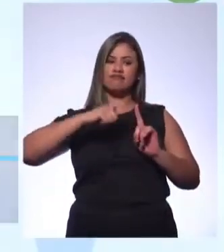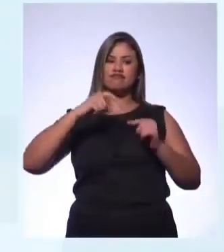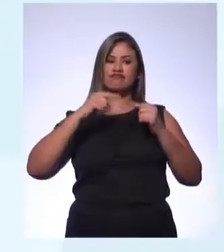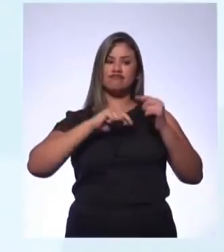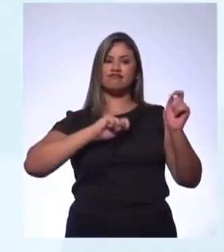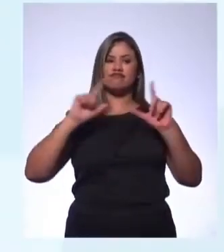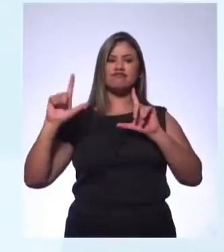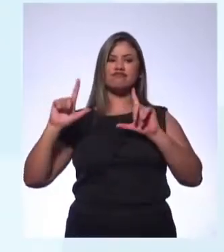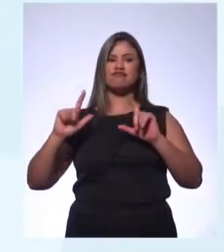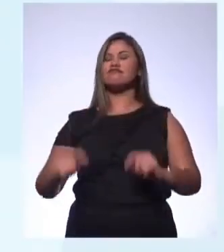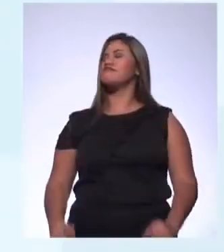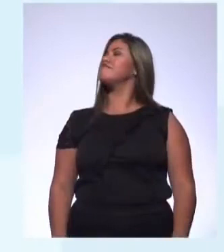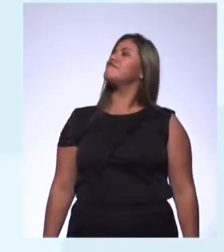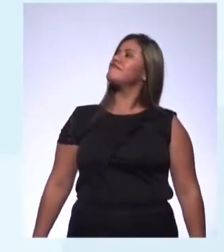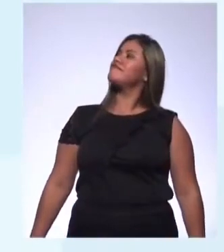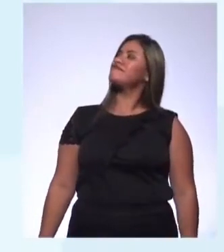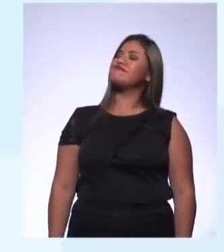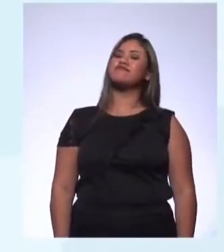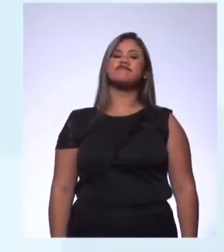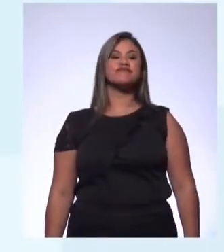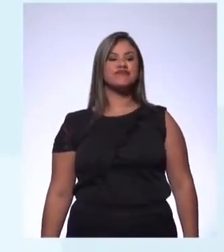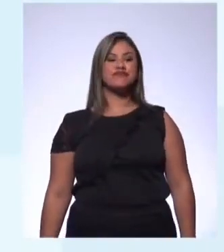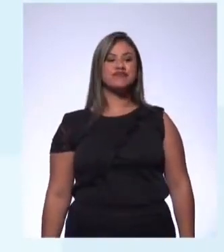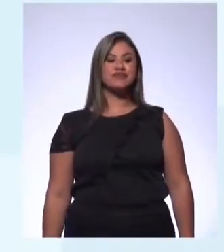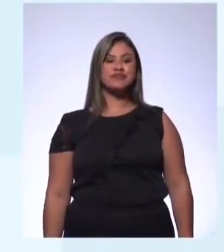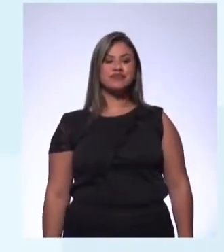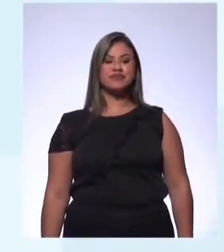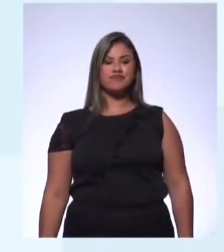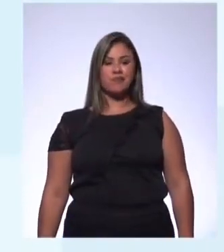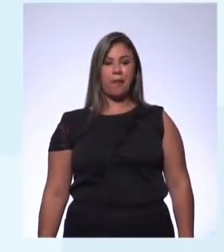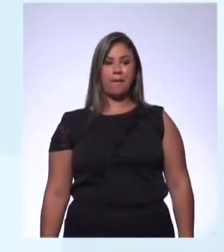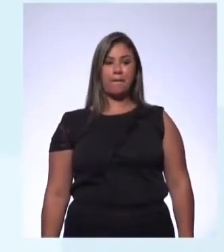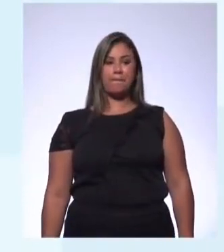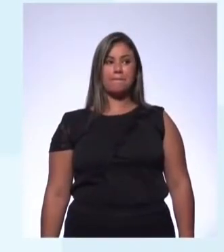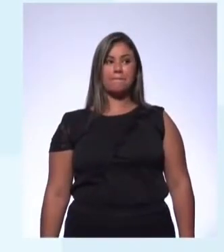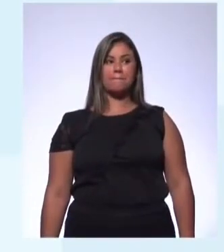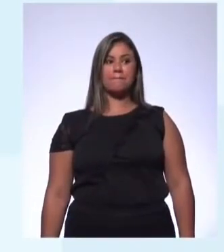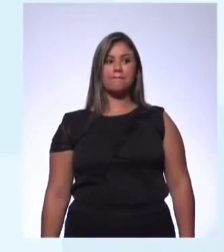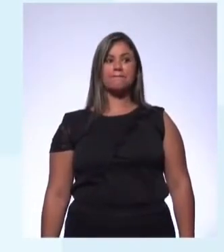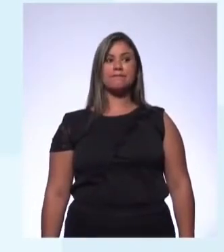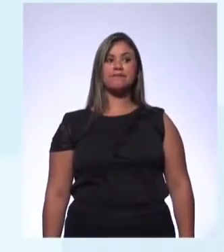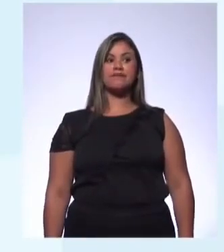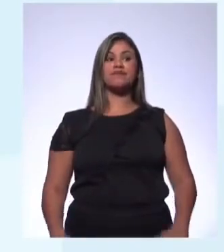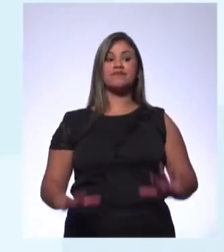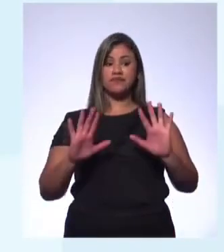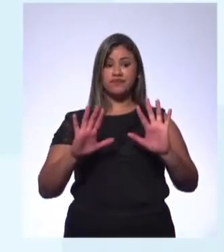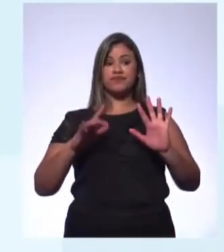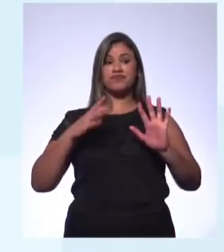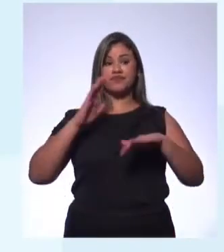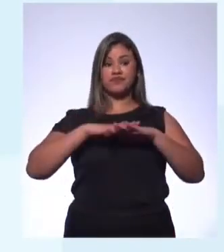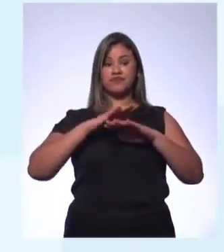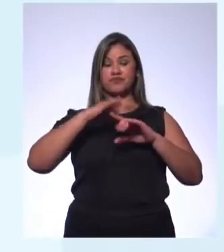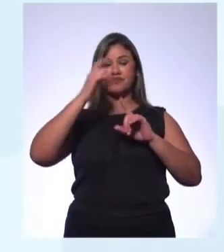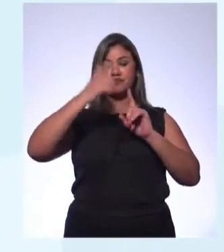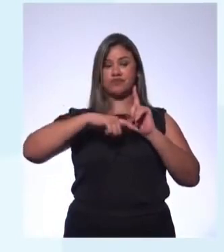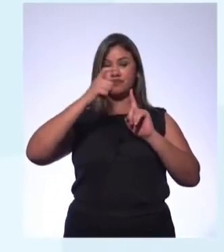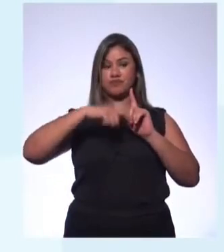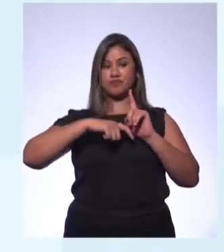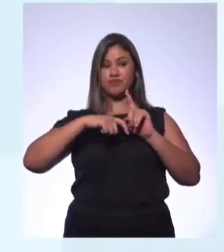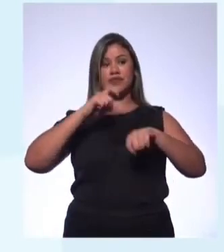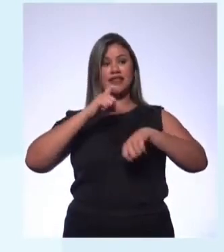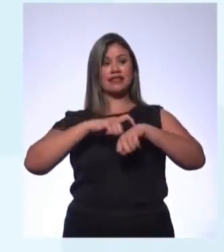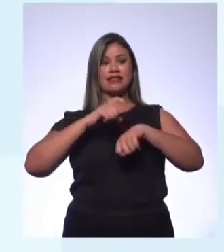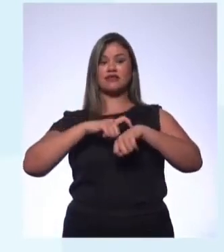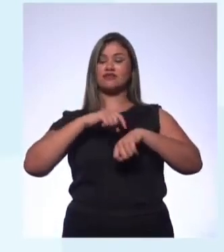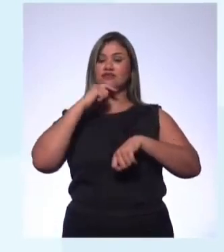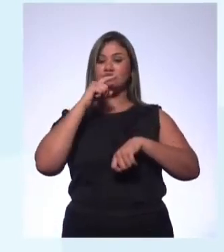na tela. Então, eu vou passar na tela para vocês agora um personagem. Vocês compartilhem no chat, não vou dar